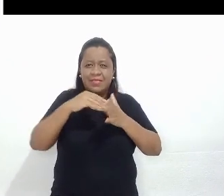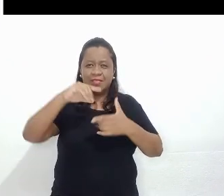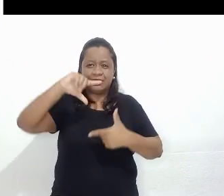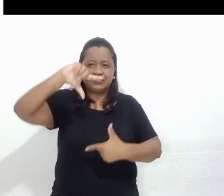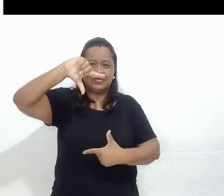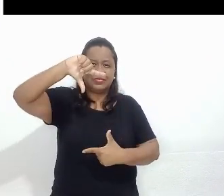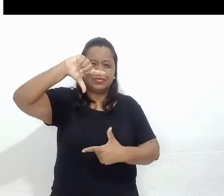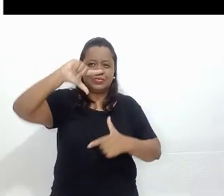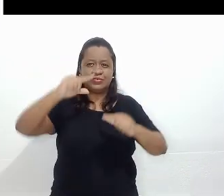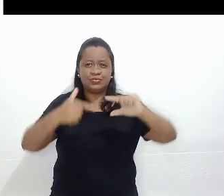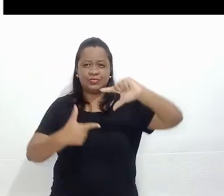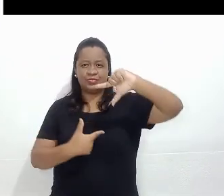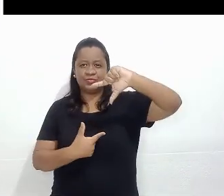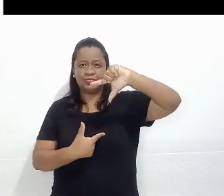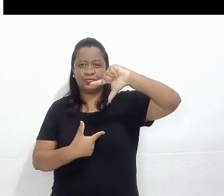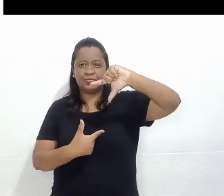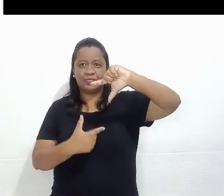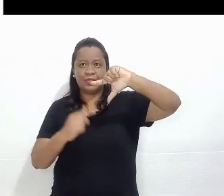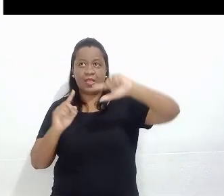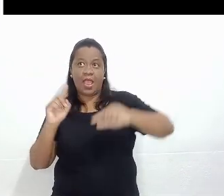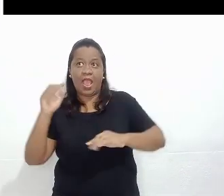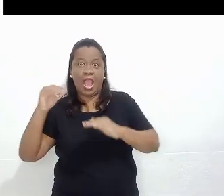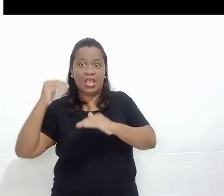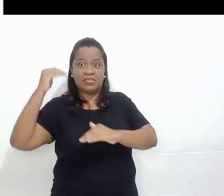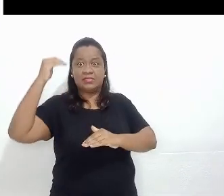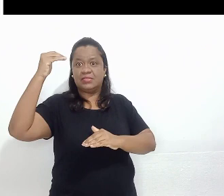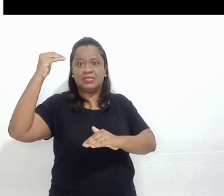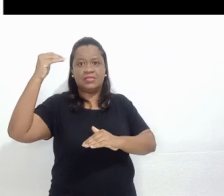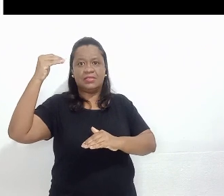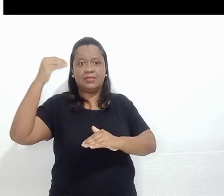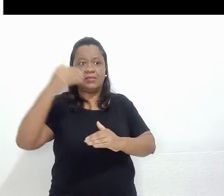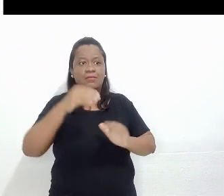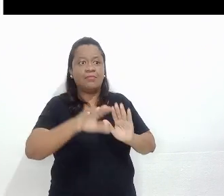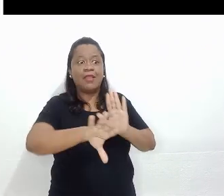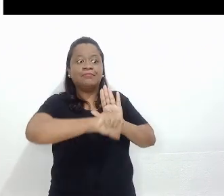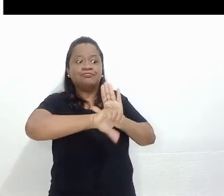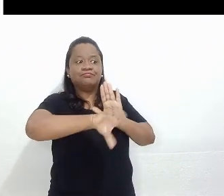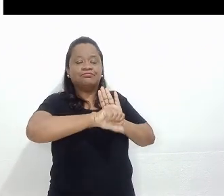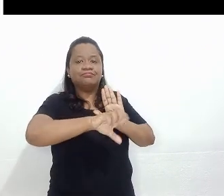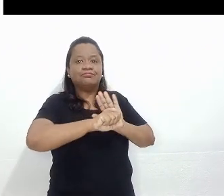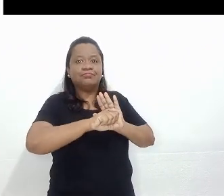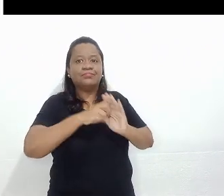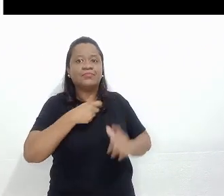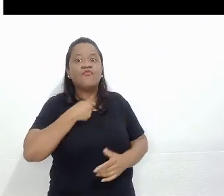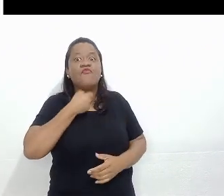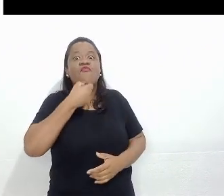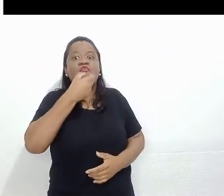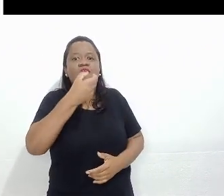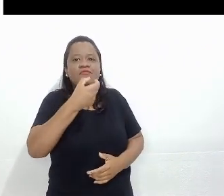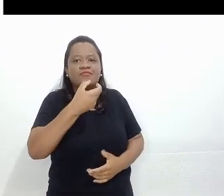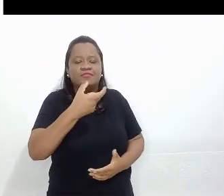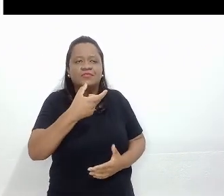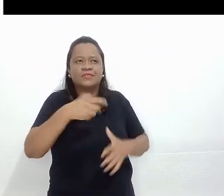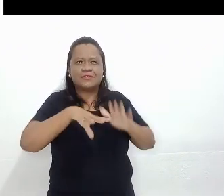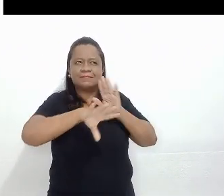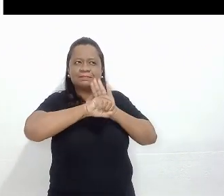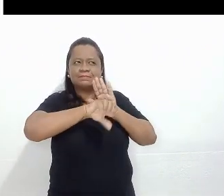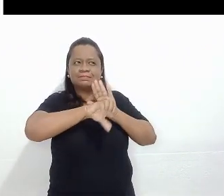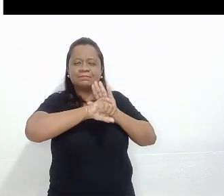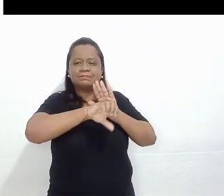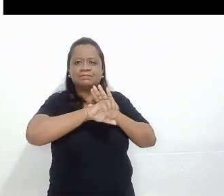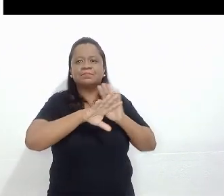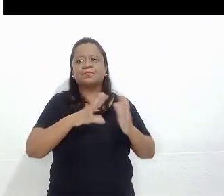estar muito acima, porque se estiver muito acima, ele já não vai captar bem a voz. Então ele está no limite do quadro. Então, às